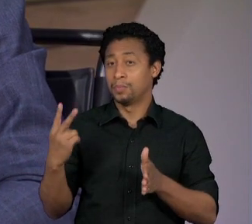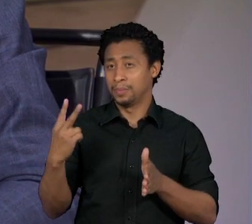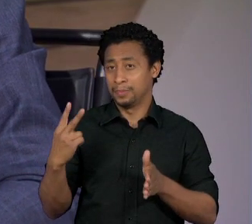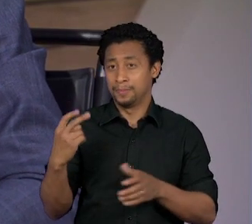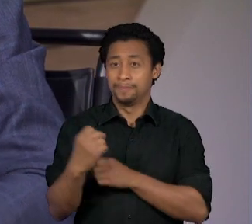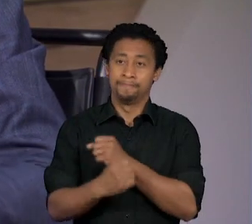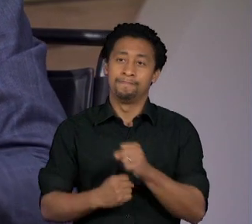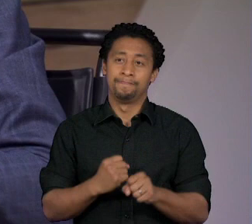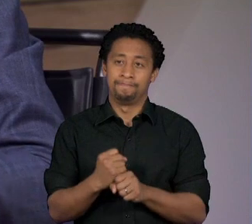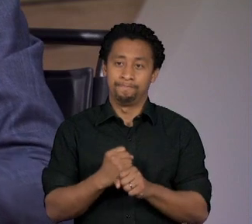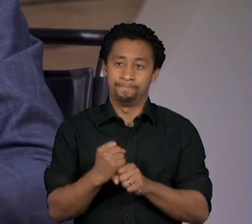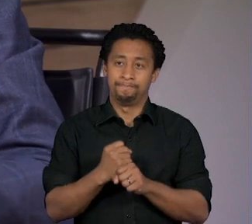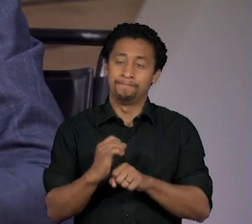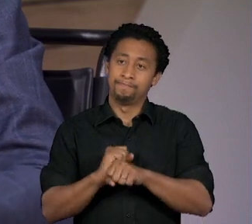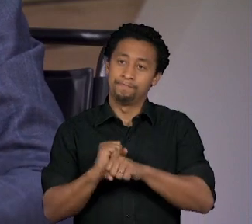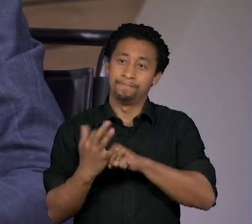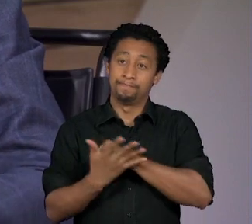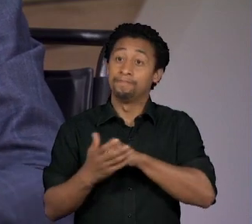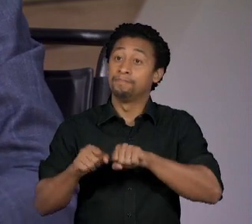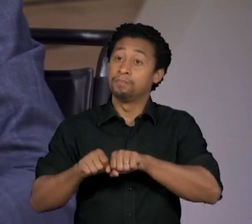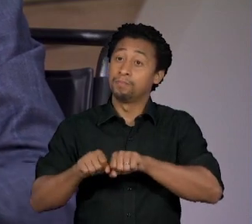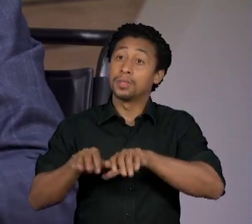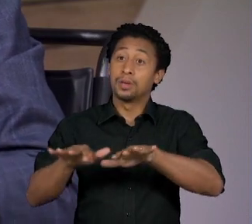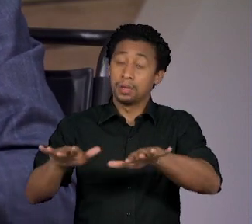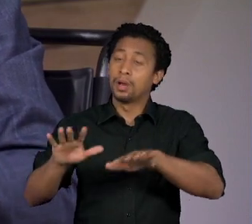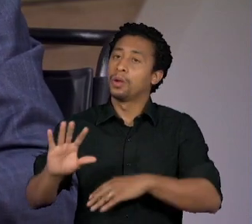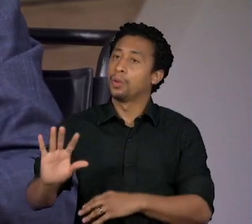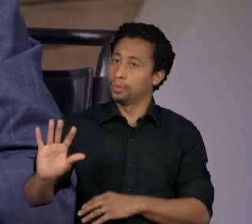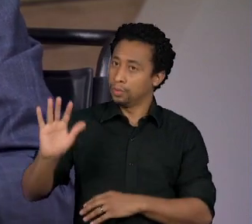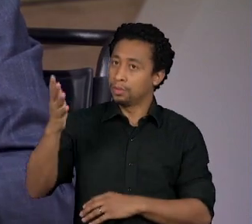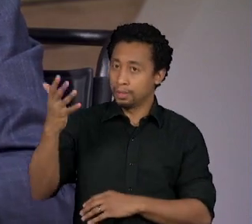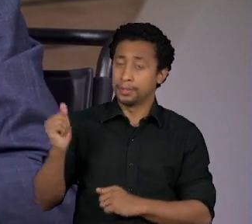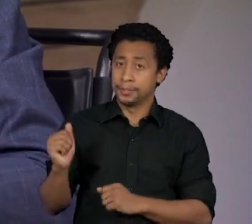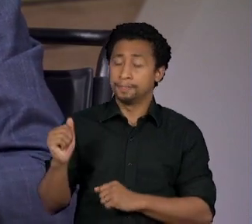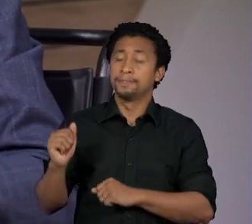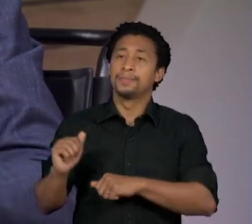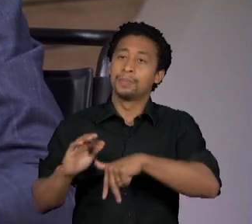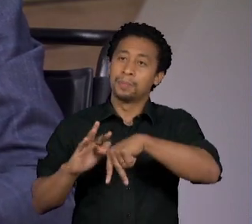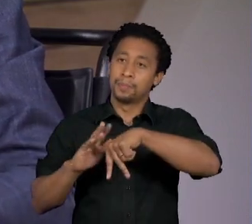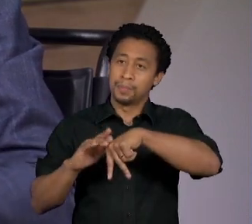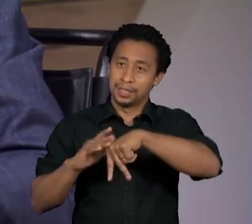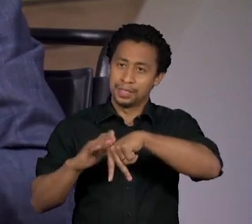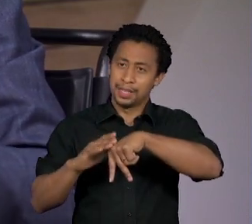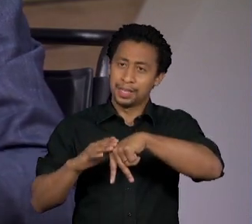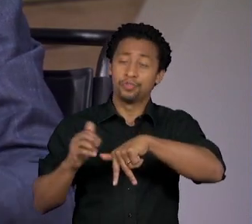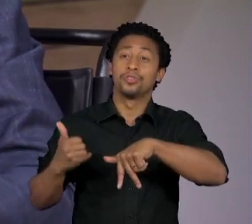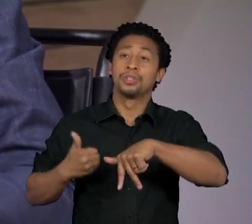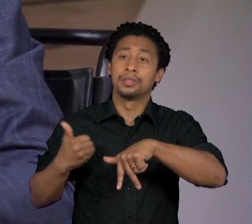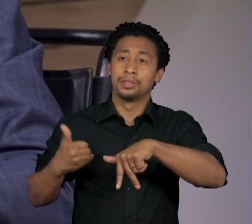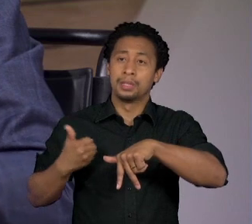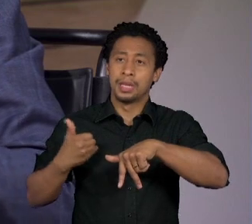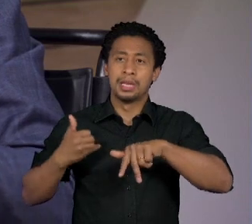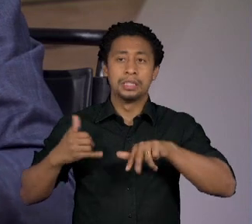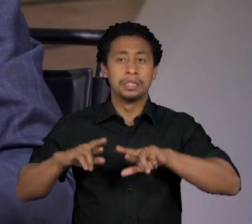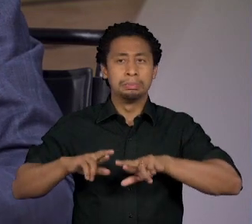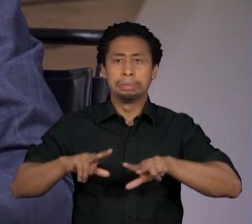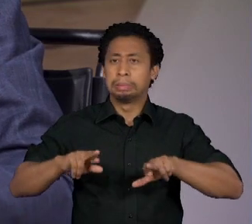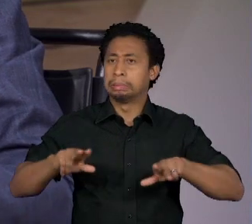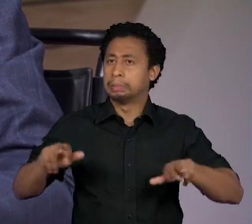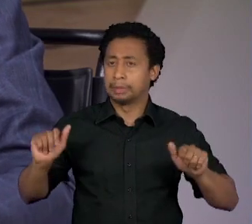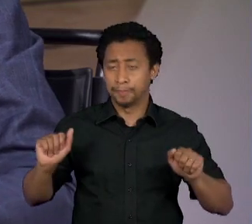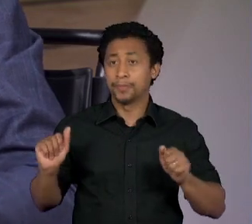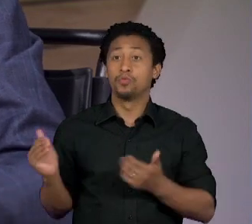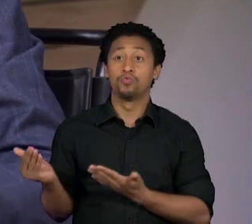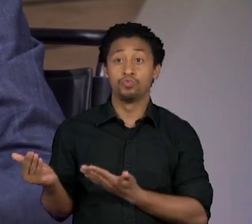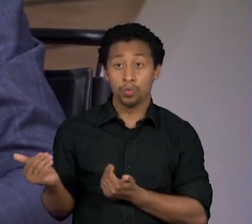Nós recebemos pacientes das mais diversas faixas etárias, pessoas jovens, na faixa etária dos seus